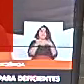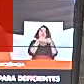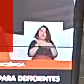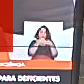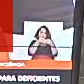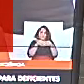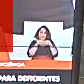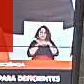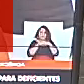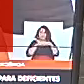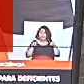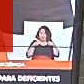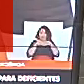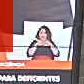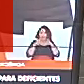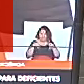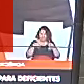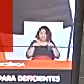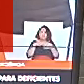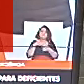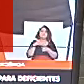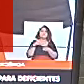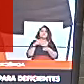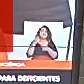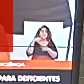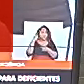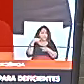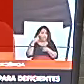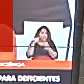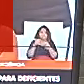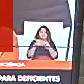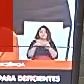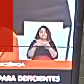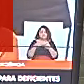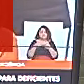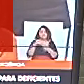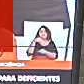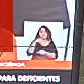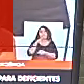deputados Dr. Maurício, professor Wendel, muito obrigada. E